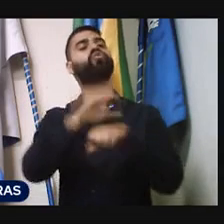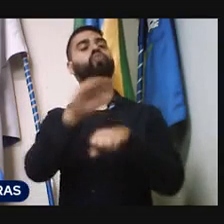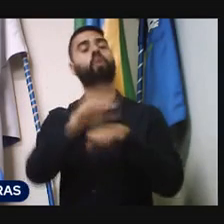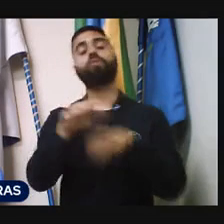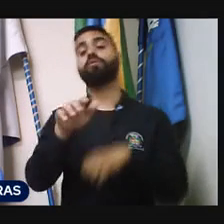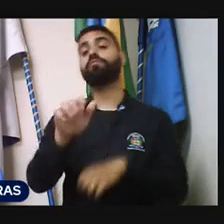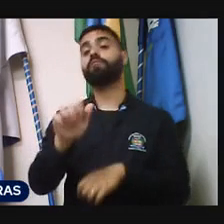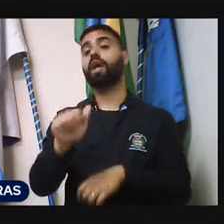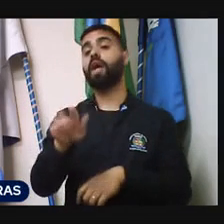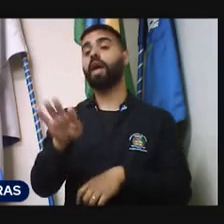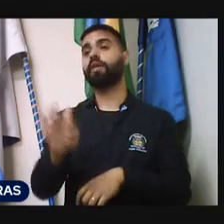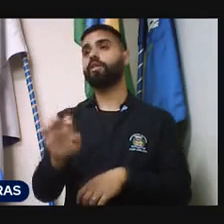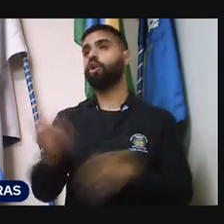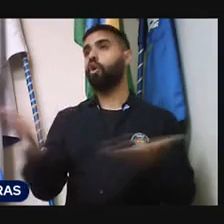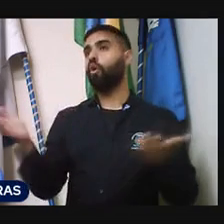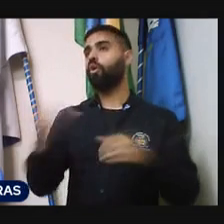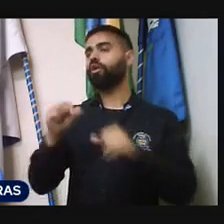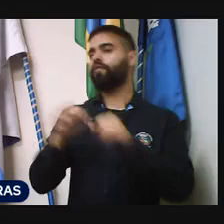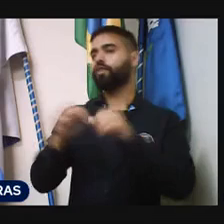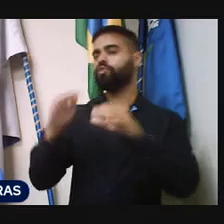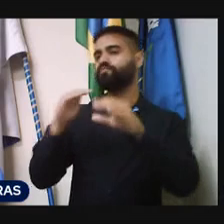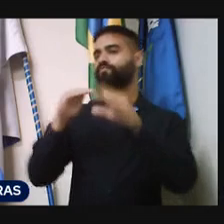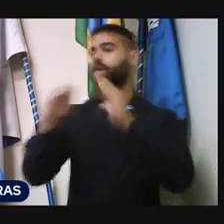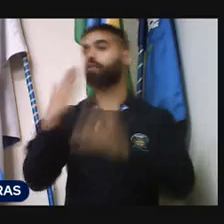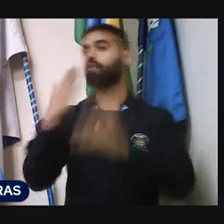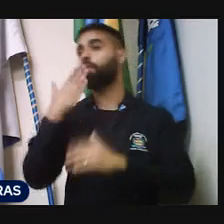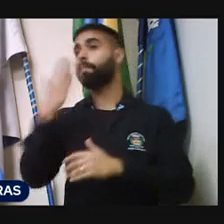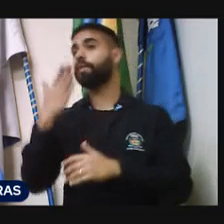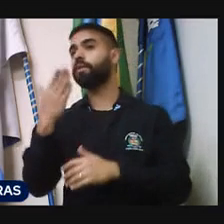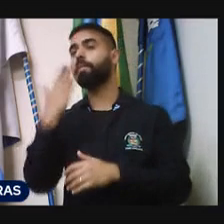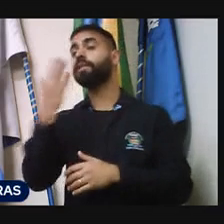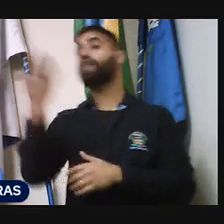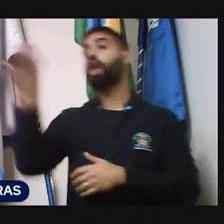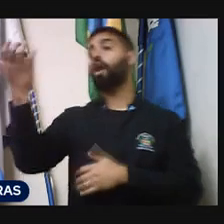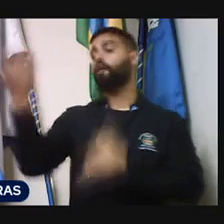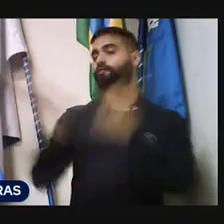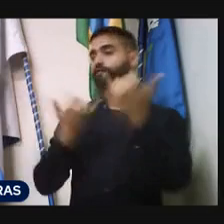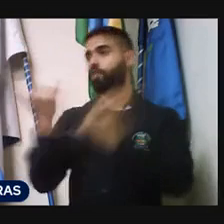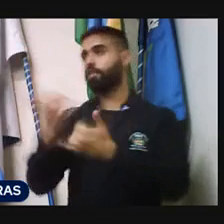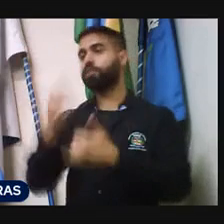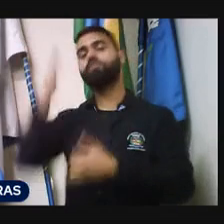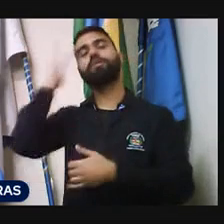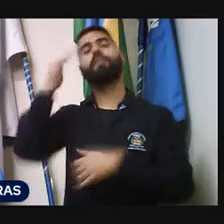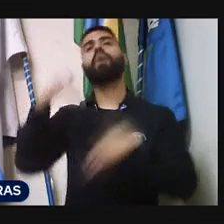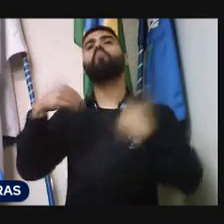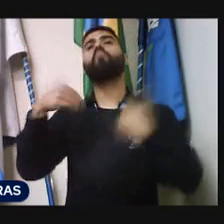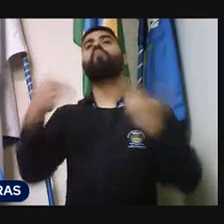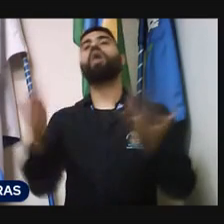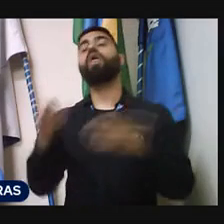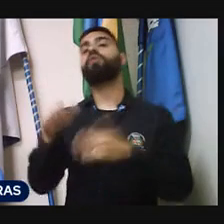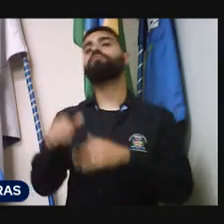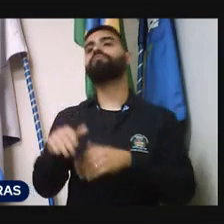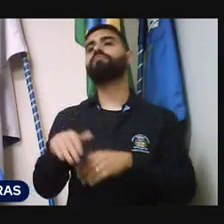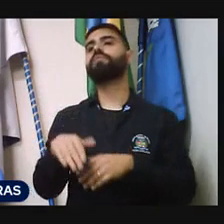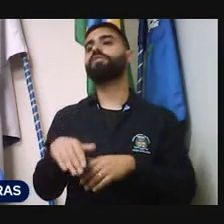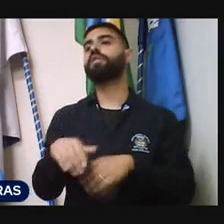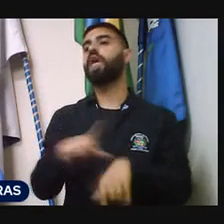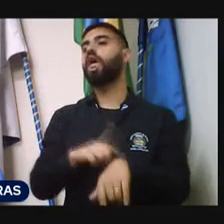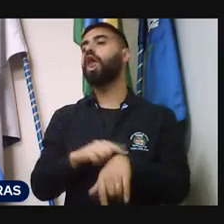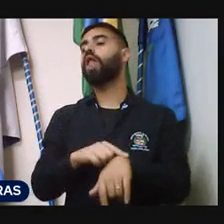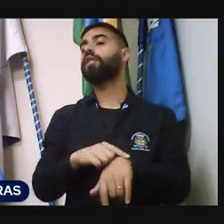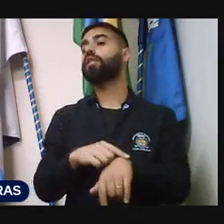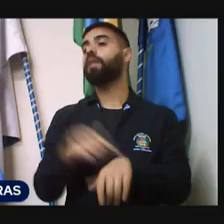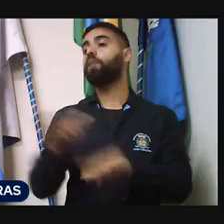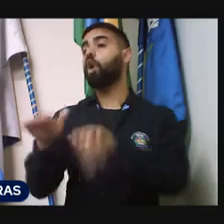de saúde hoje foi enviado um requerimento solicitando esclarecimento a perspectiva de chamamento porque se passou